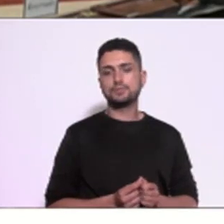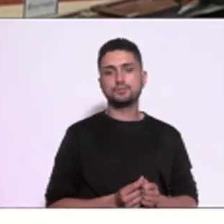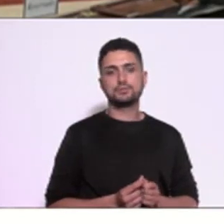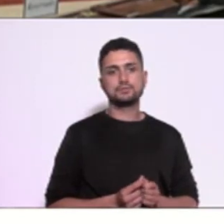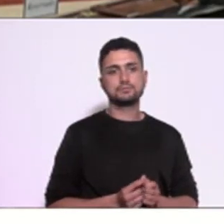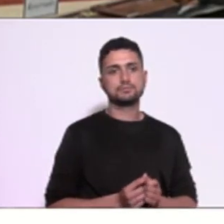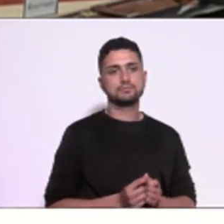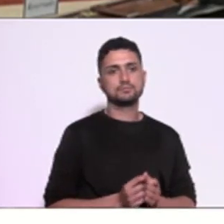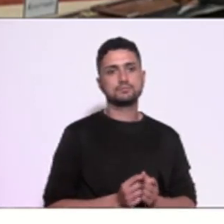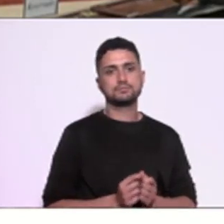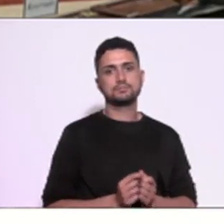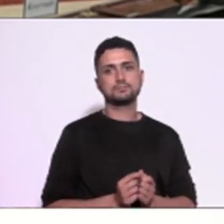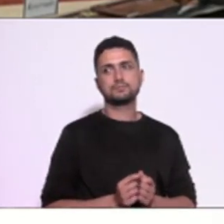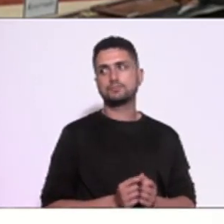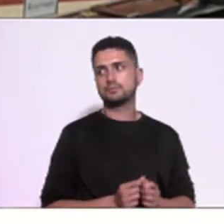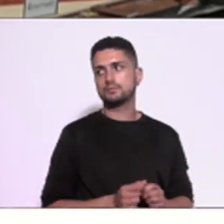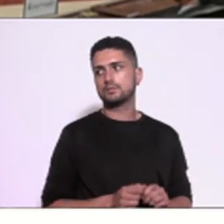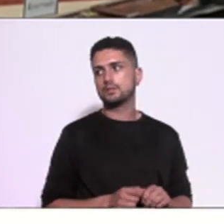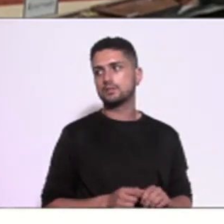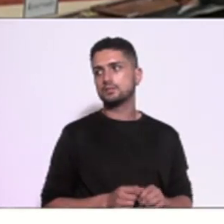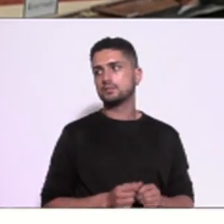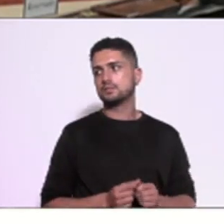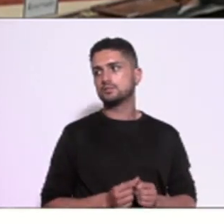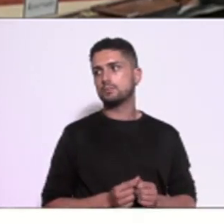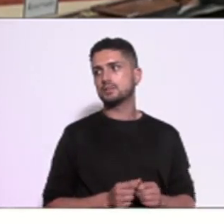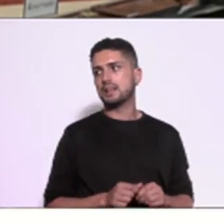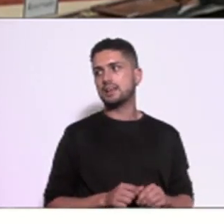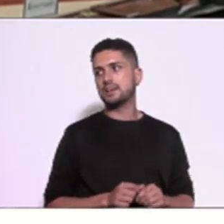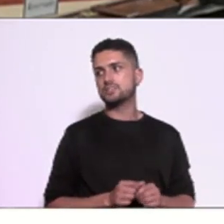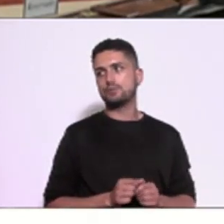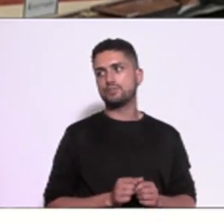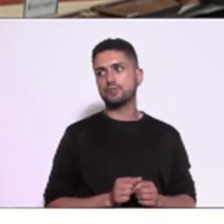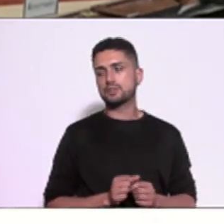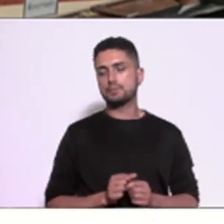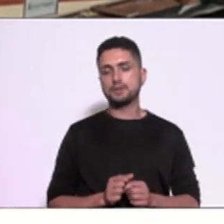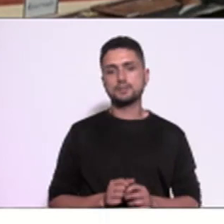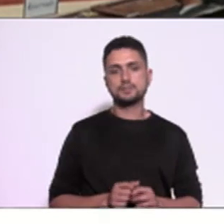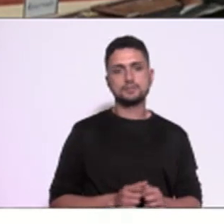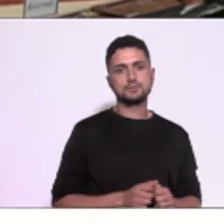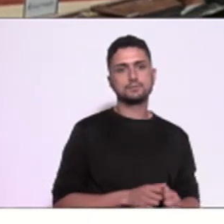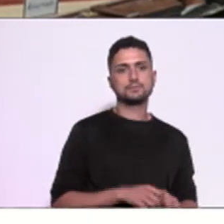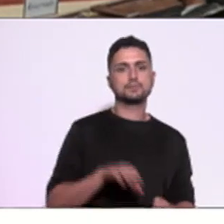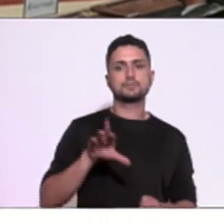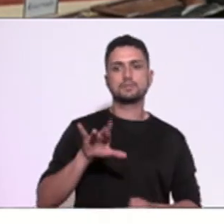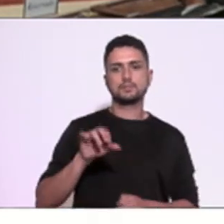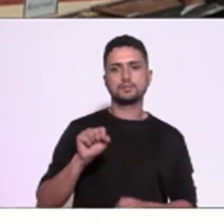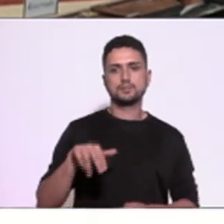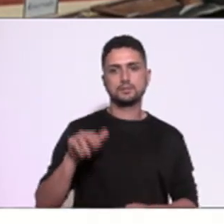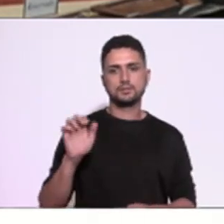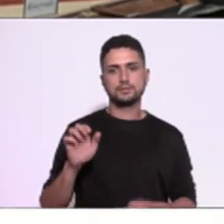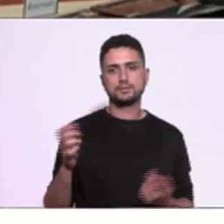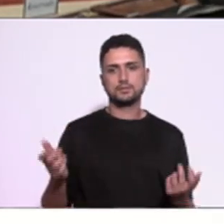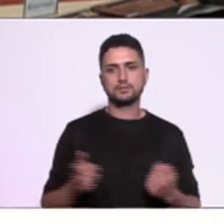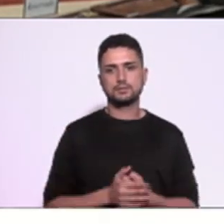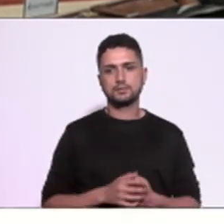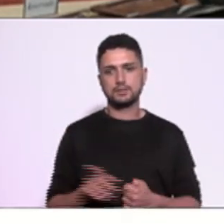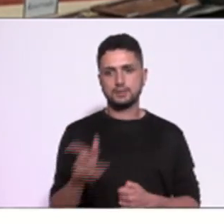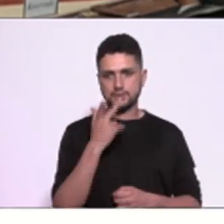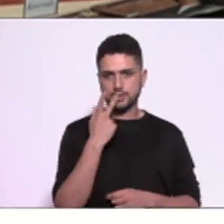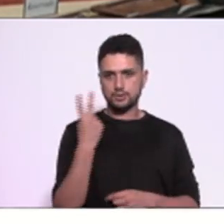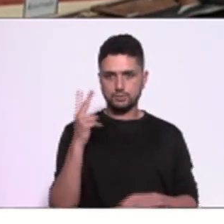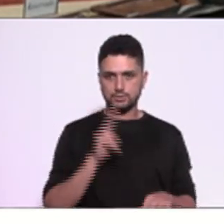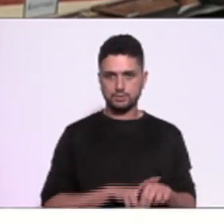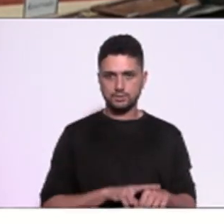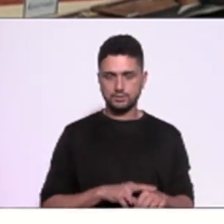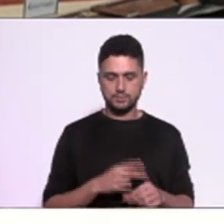Com a palavra, a senhora Cristiane Souza. Como ela vai falar 2 vezes, eu dou 2